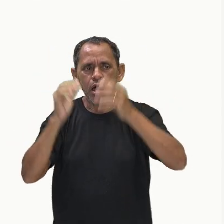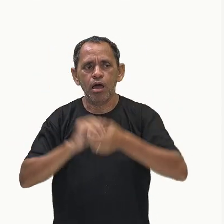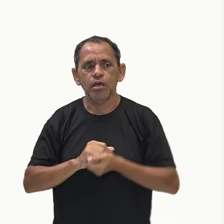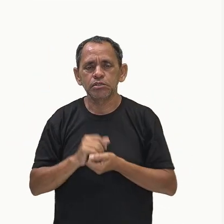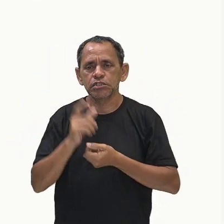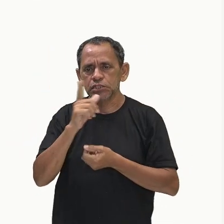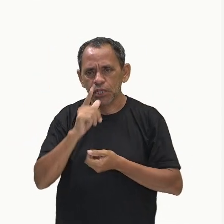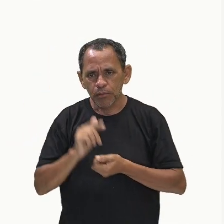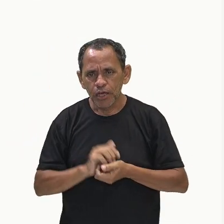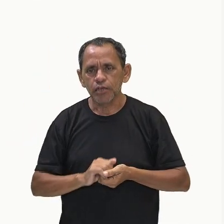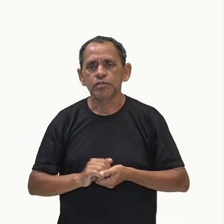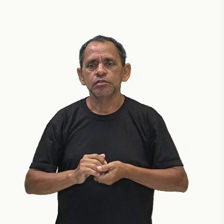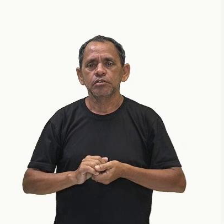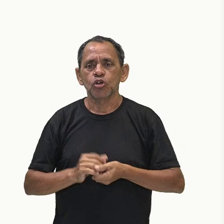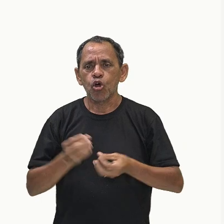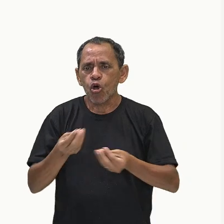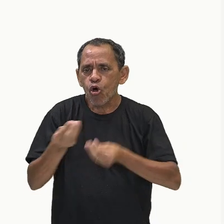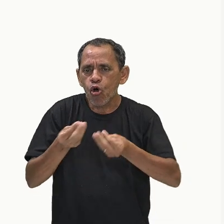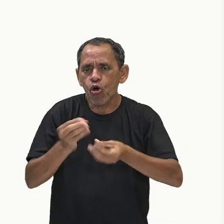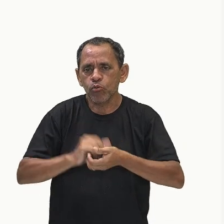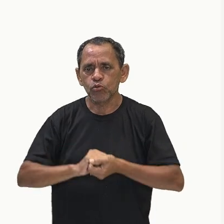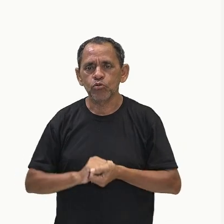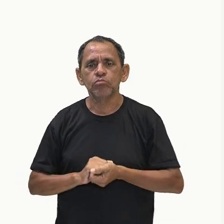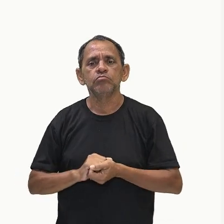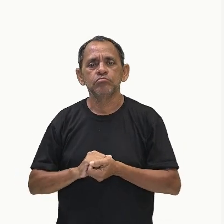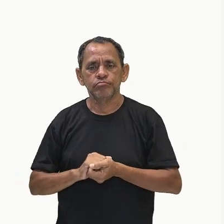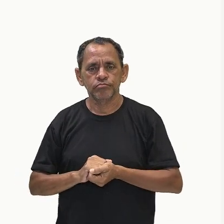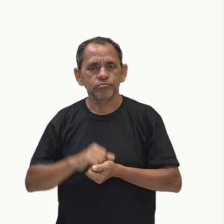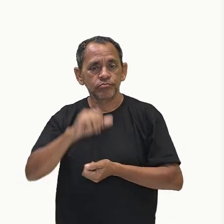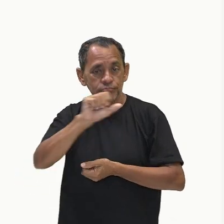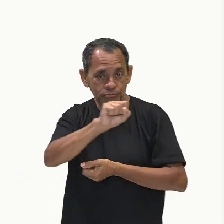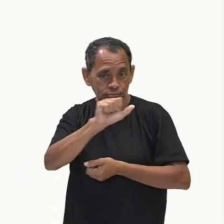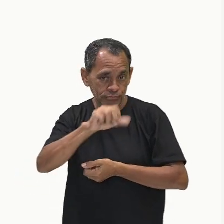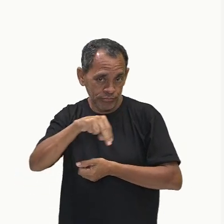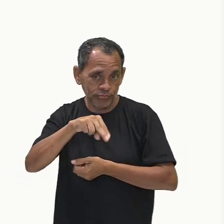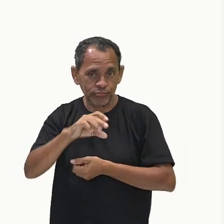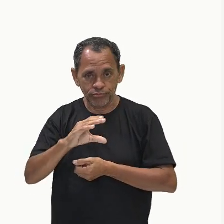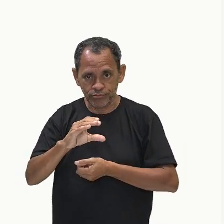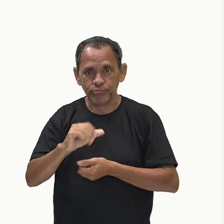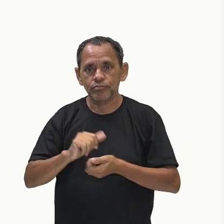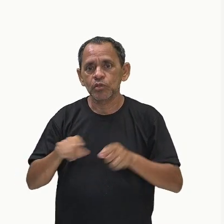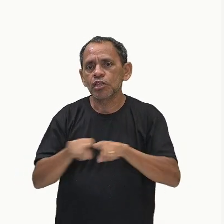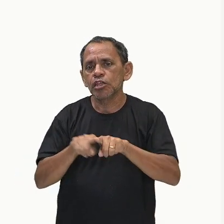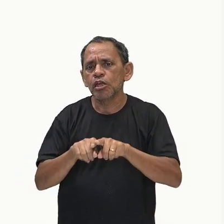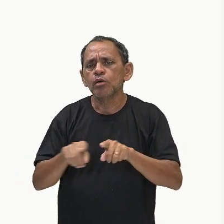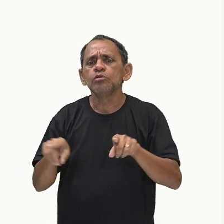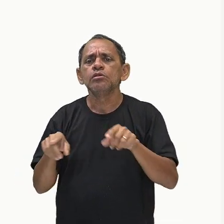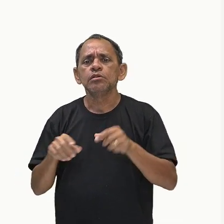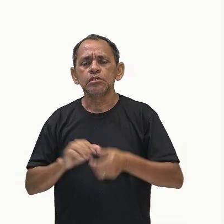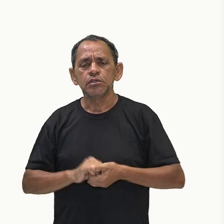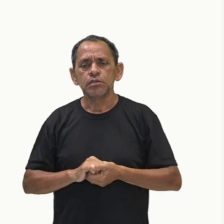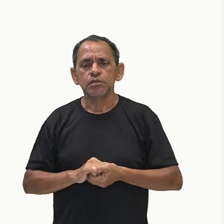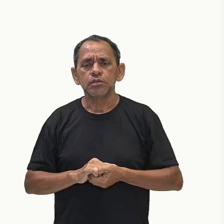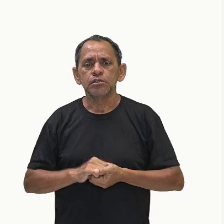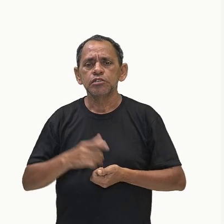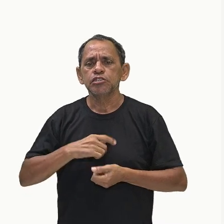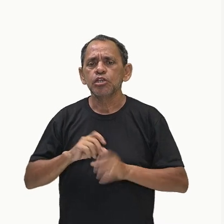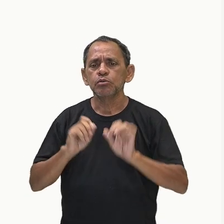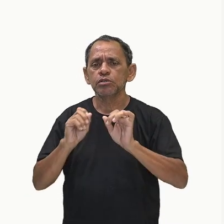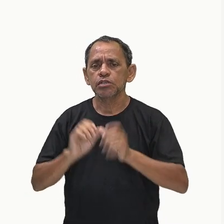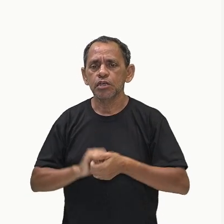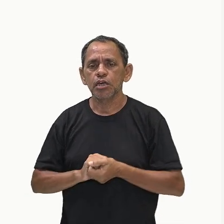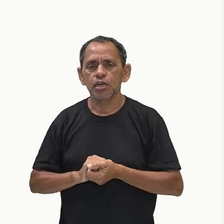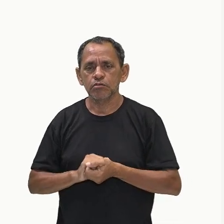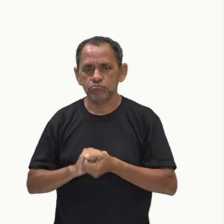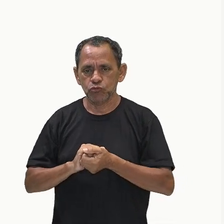isso tudo é composto pelo sistema nervoso central. E nós vamos ter o sistema nervoso agora